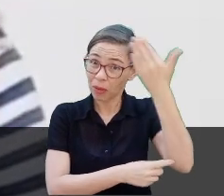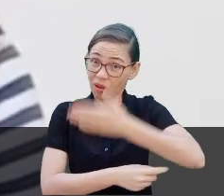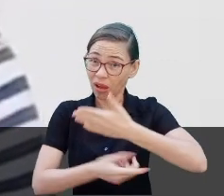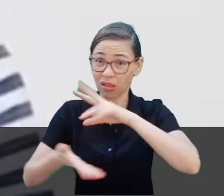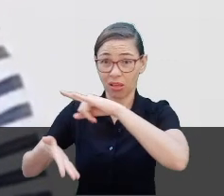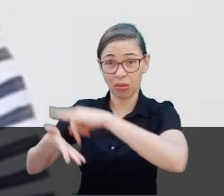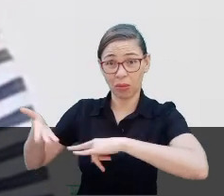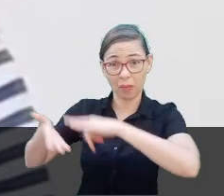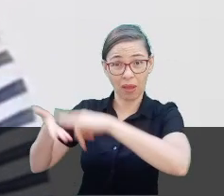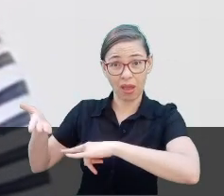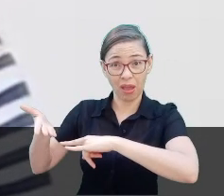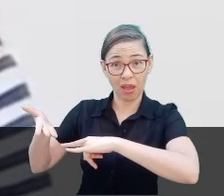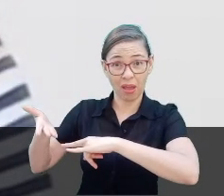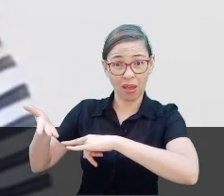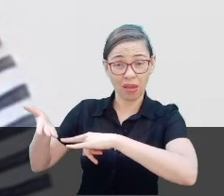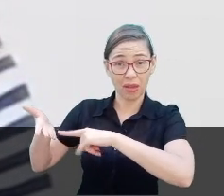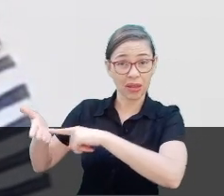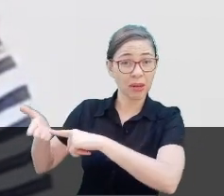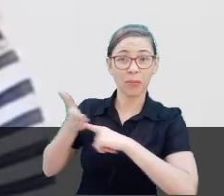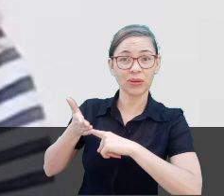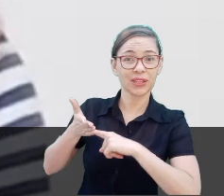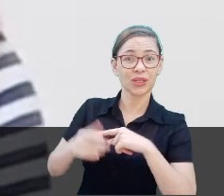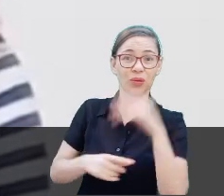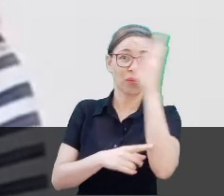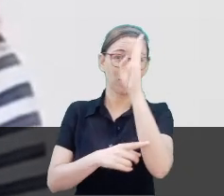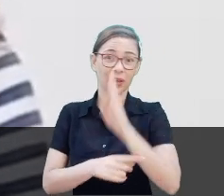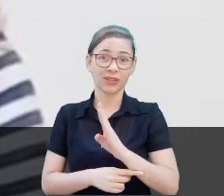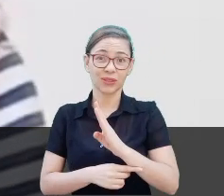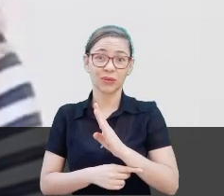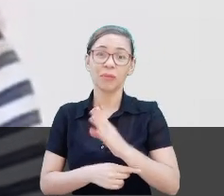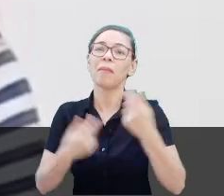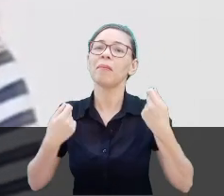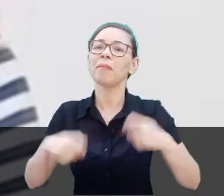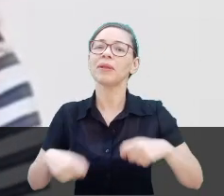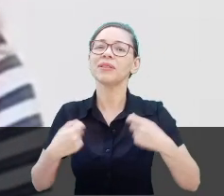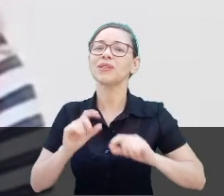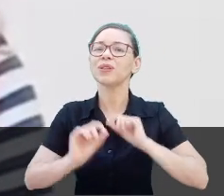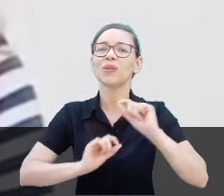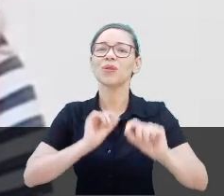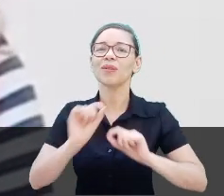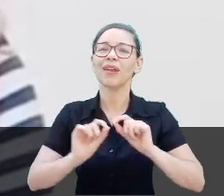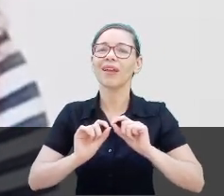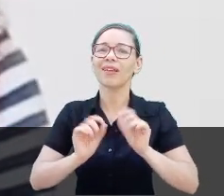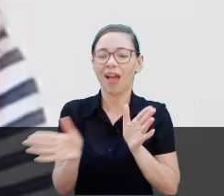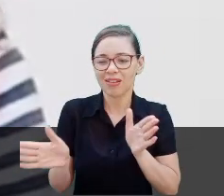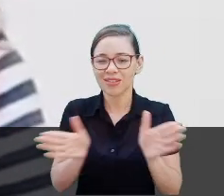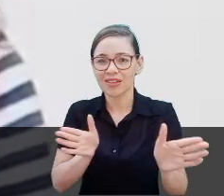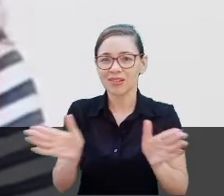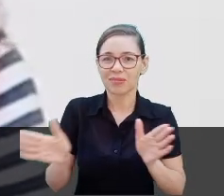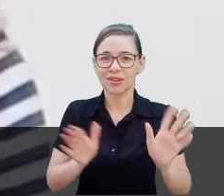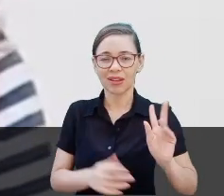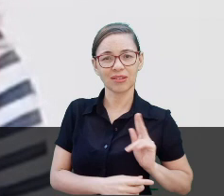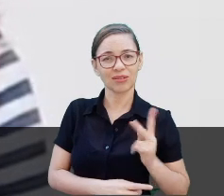em 3 anos, que vai completar esse mês de existência no Brasil, ela já produz alguns ecos super interessantes, entre